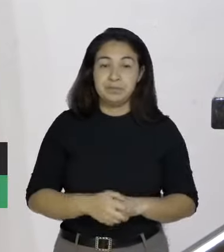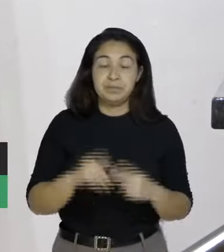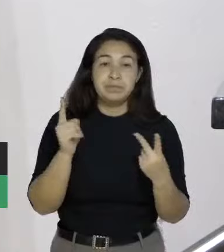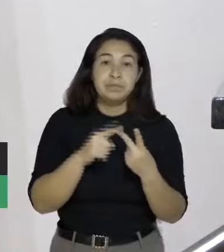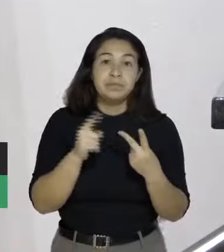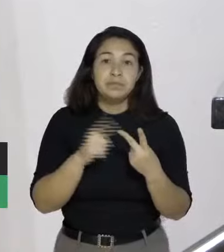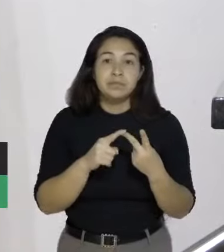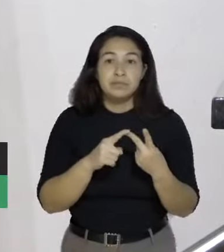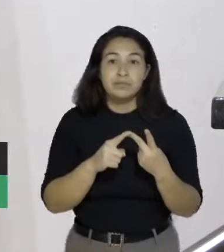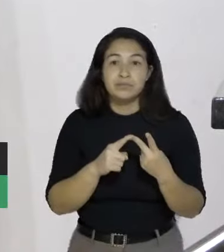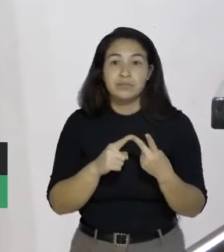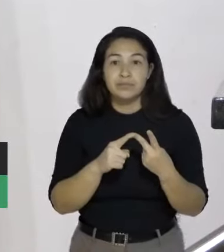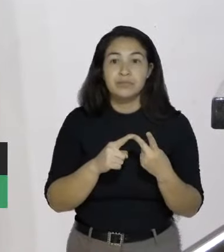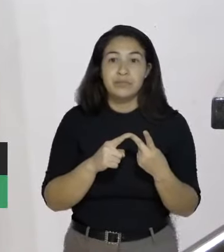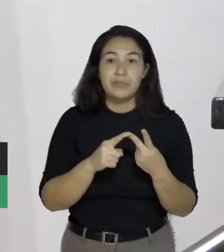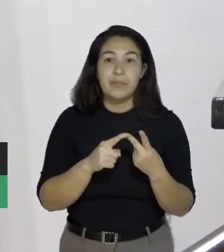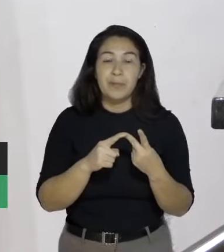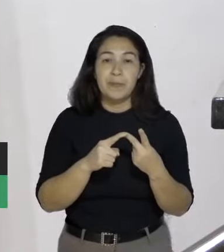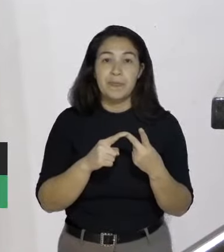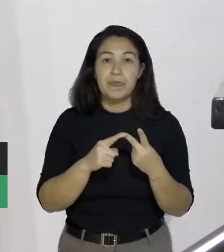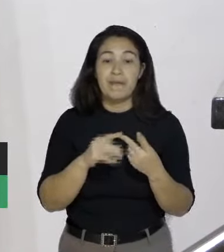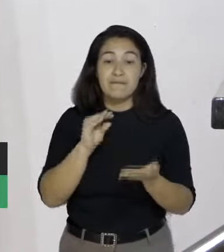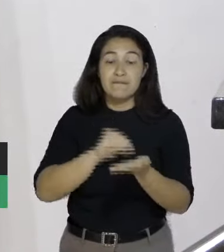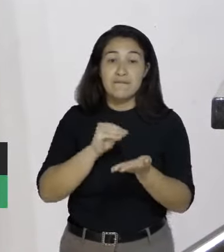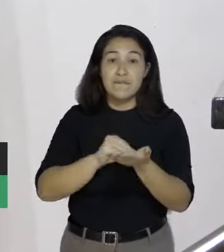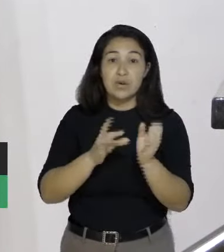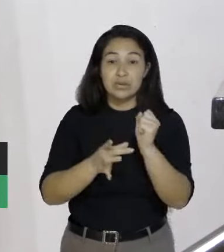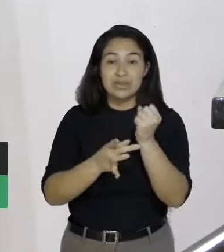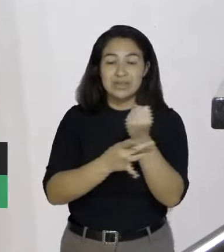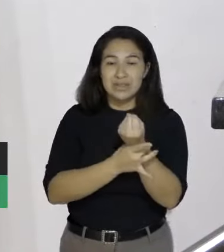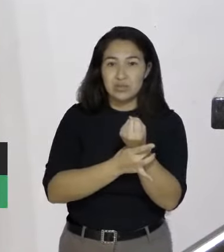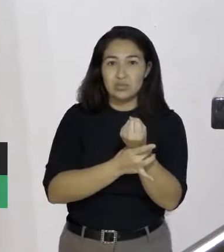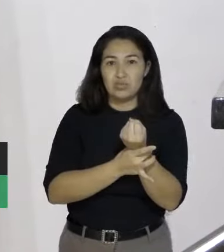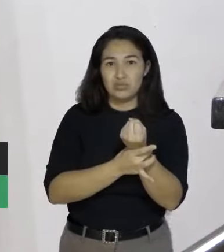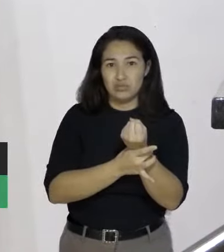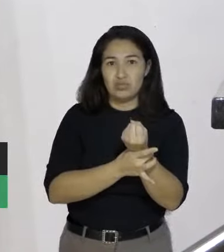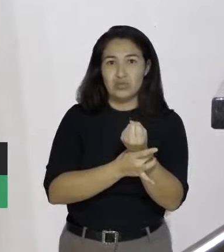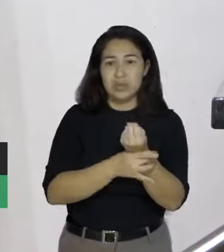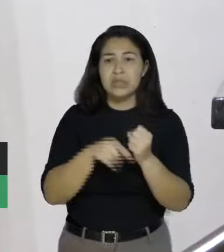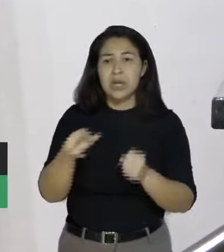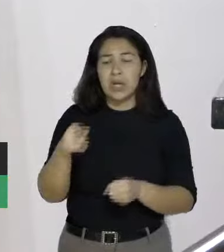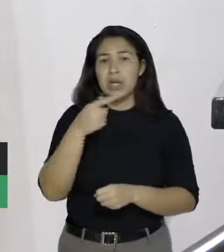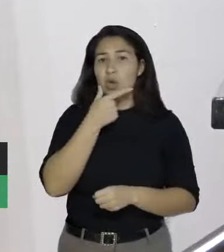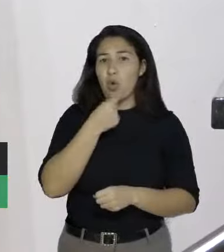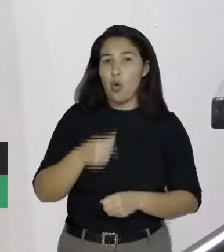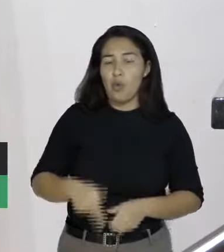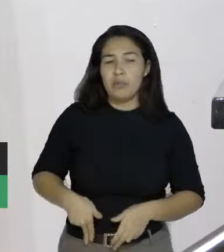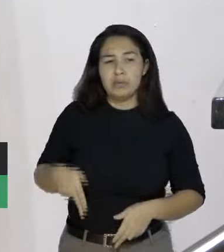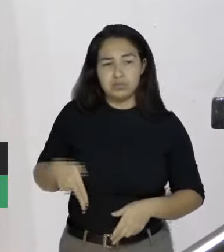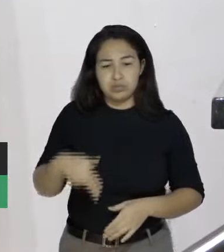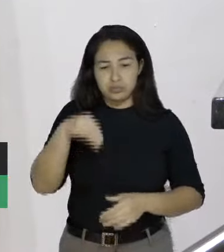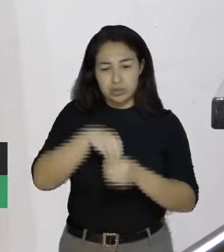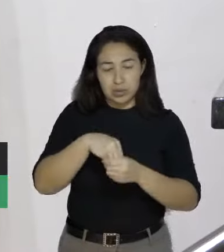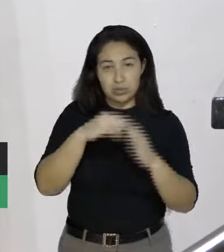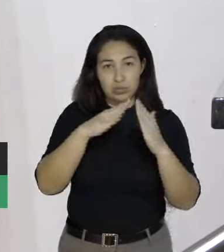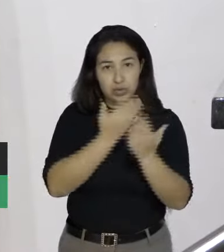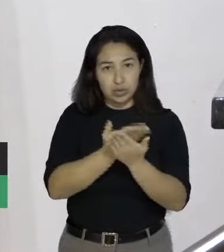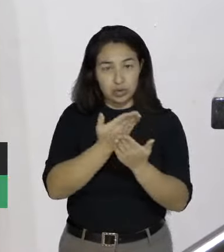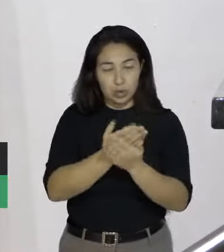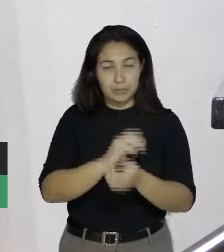a presença de seguranças armados e qualificados dentro das escolas e terceiro